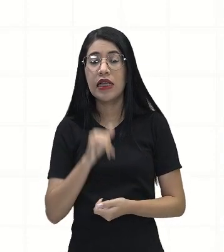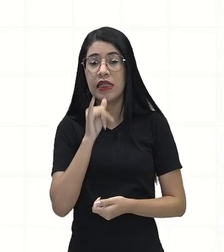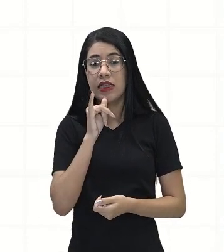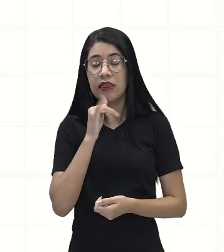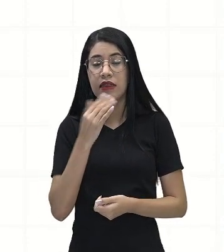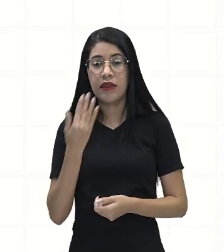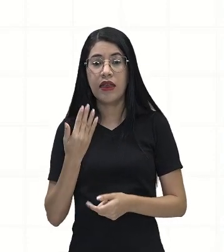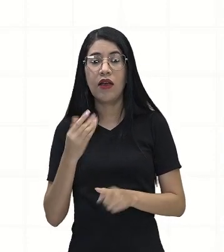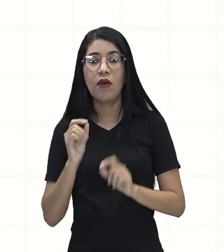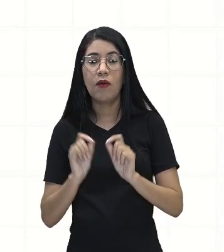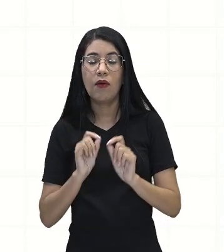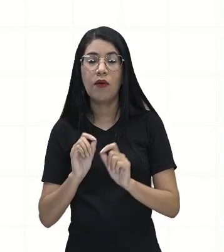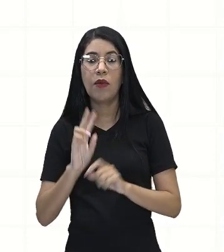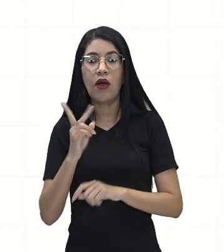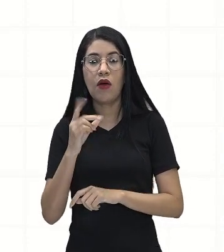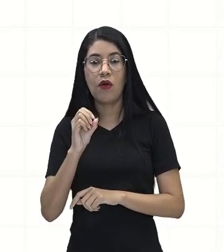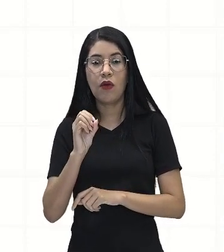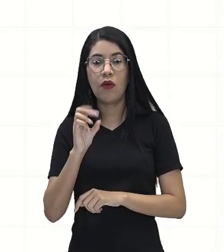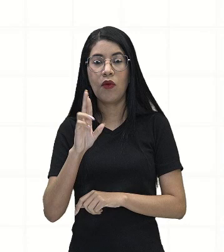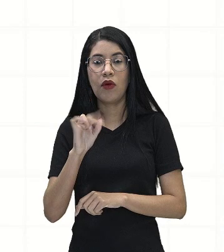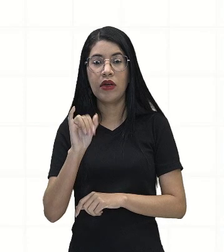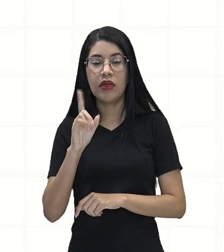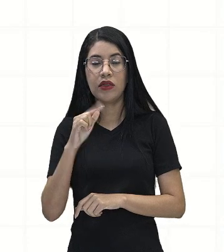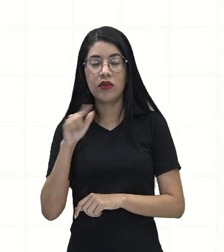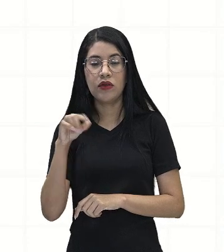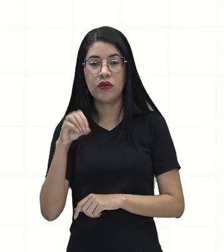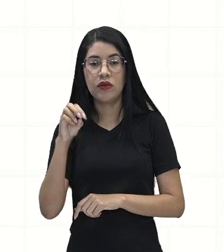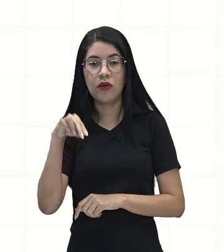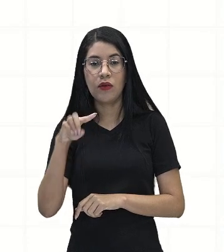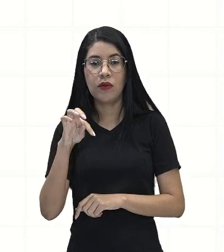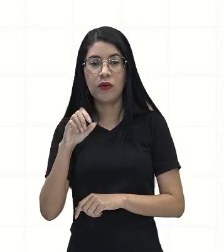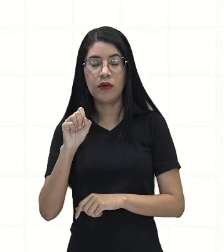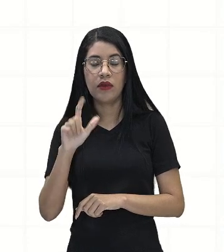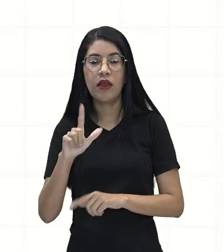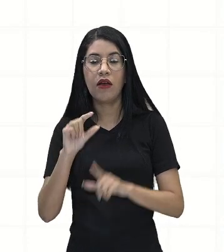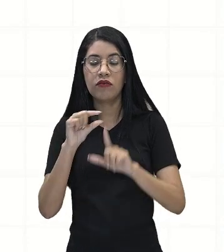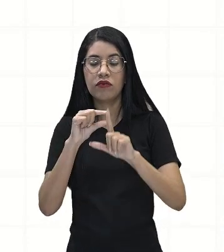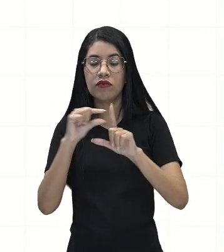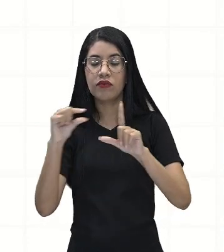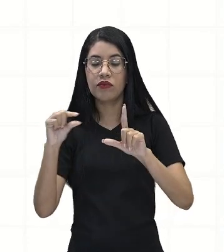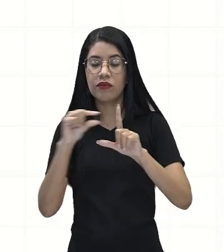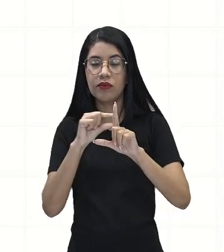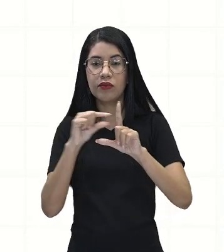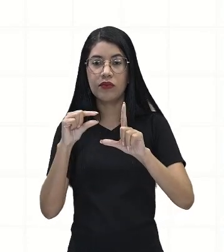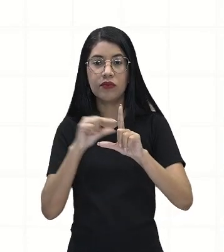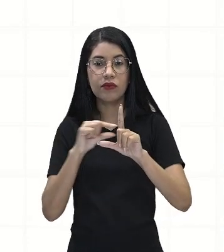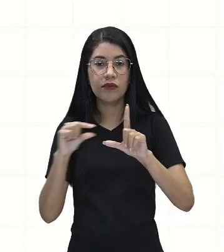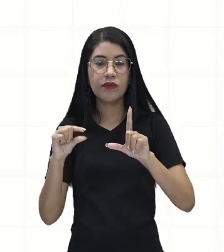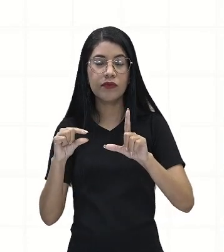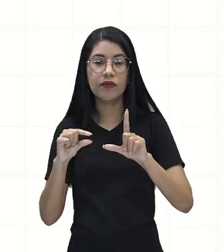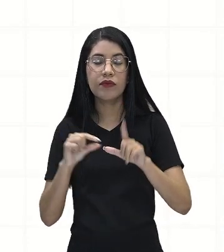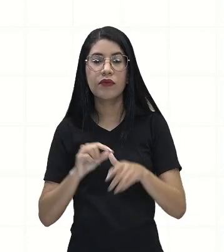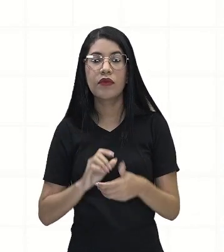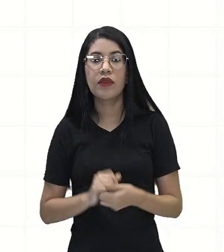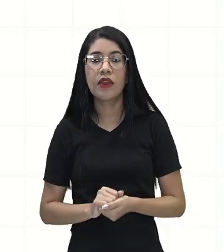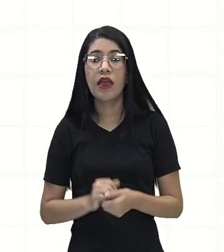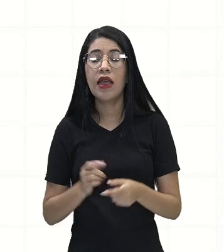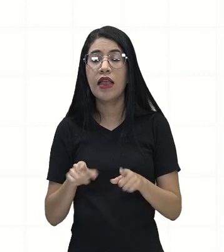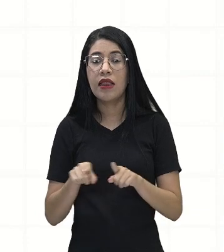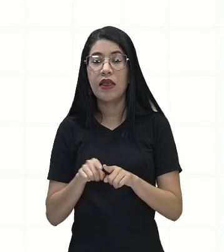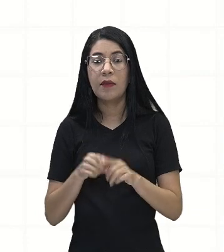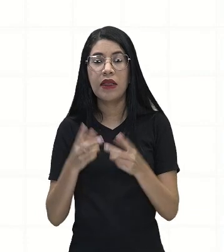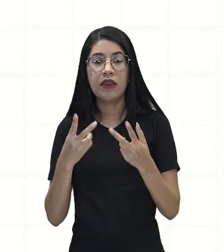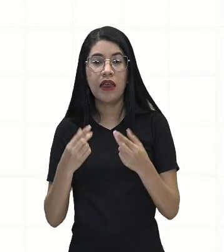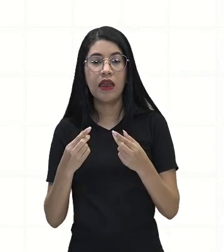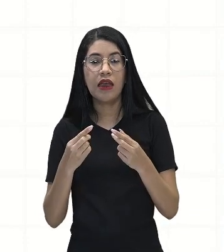na posição horizontal, né? Esses retângulos, eles vão ter normalmente a mesma